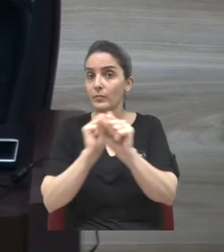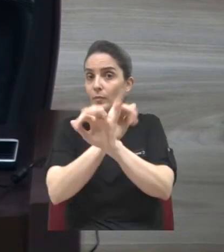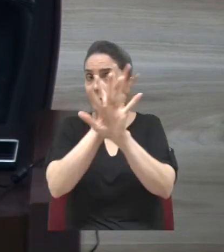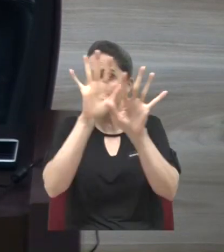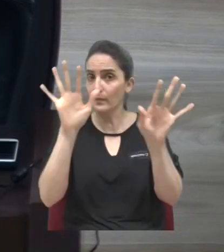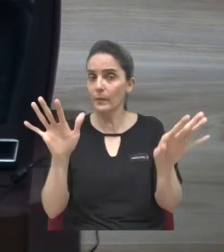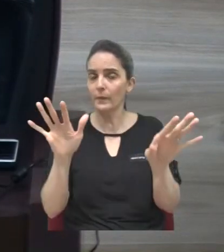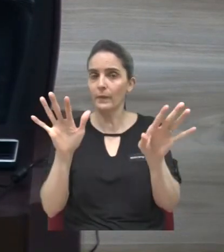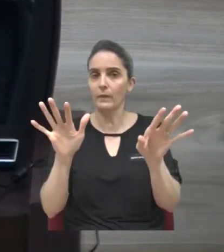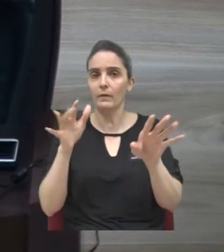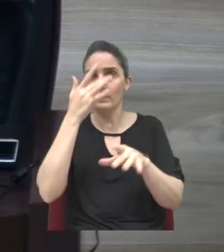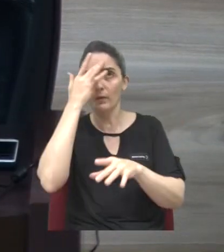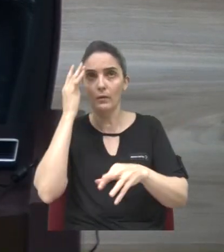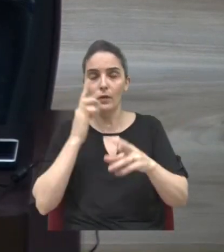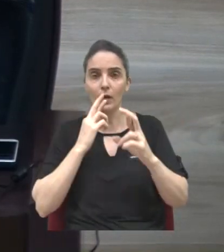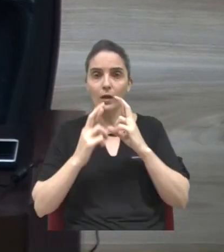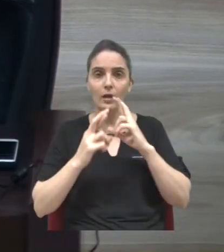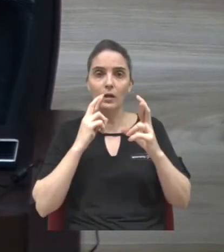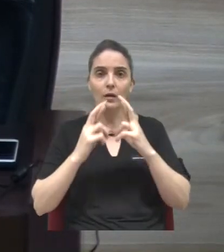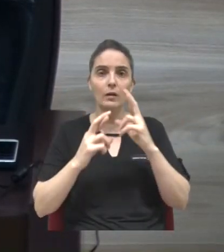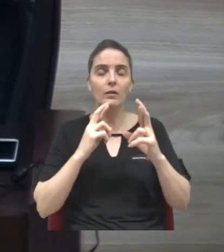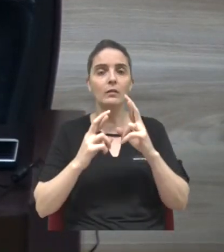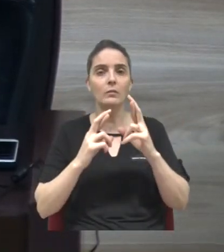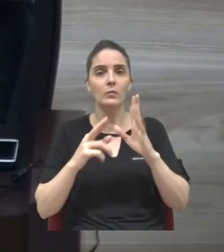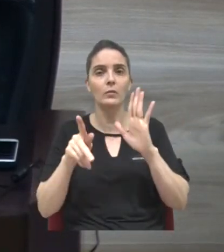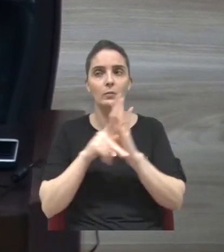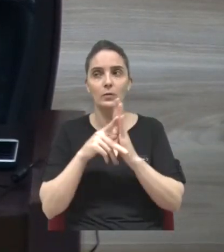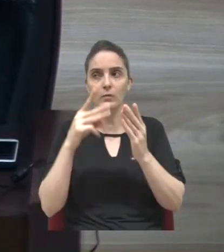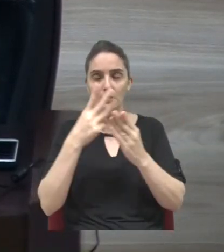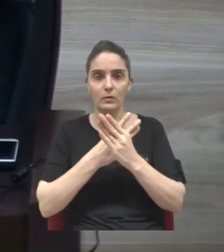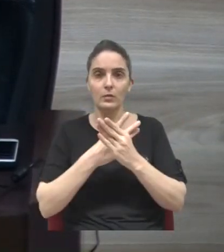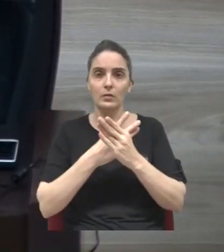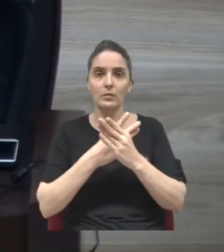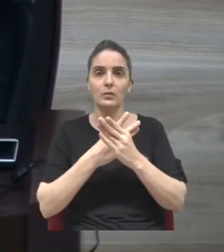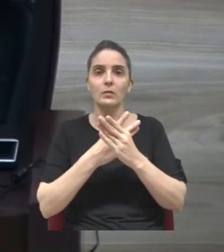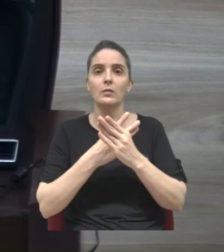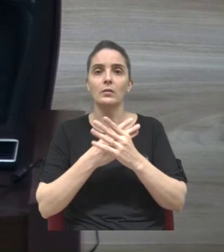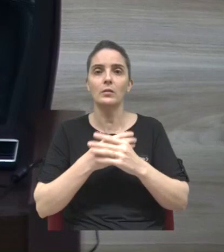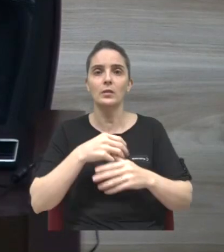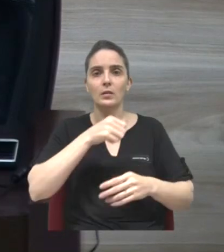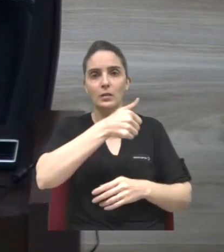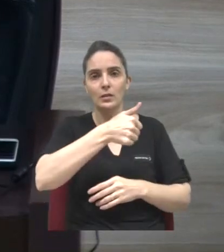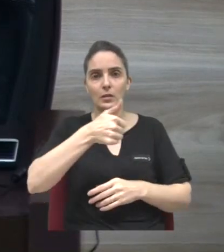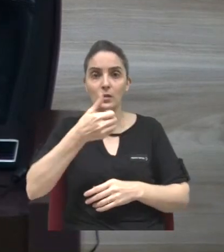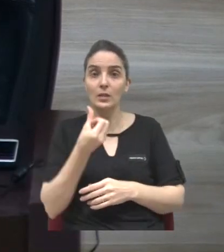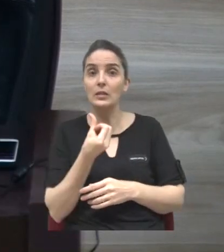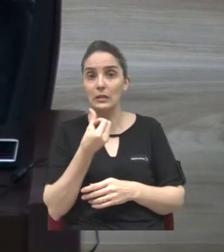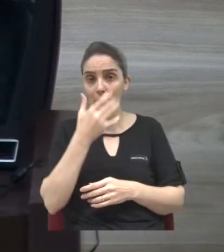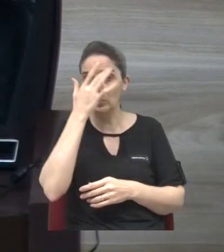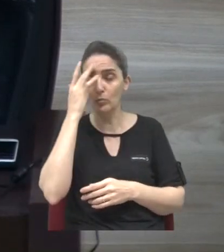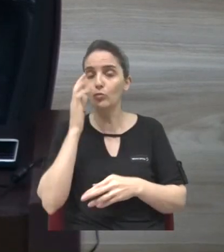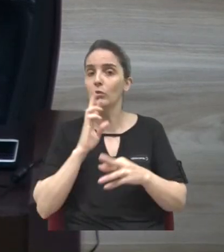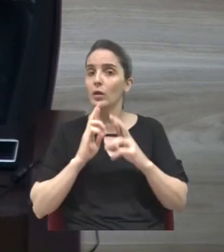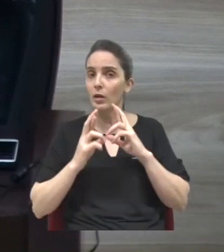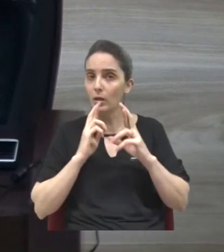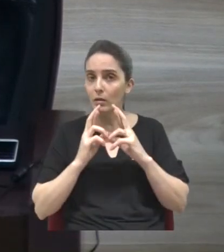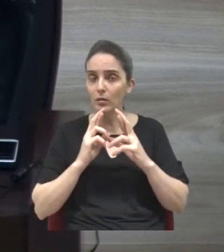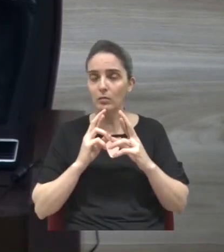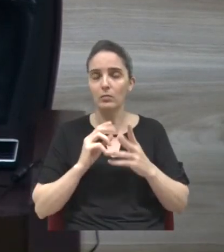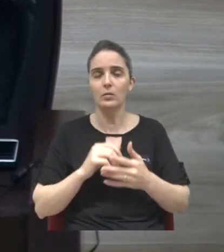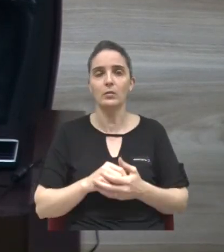recebidas através da ouvidoria da Câmara. Foram recebidas 116 reclamações, volume 5, volume